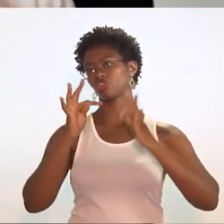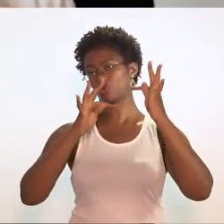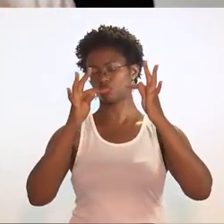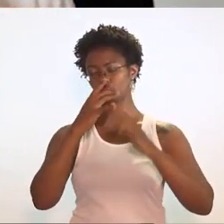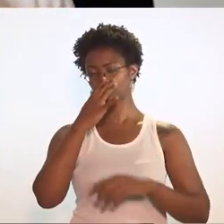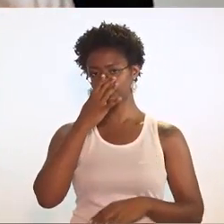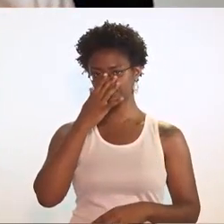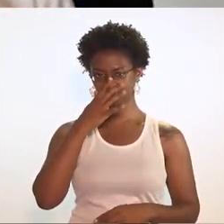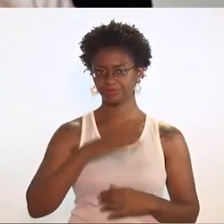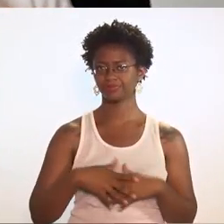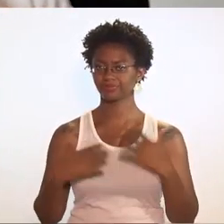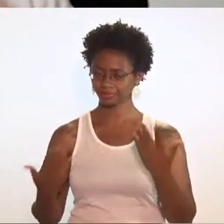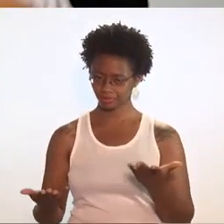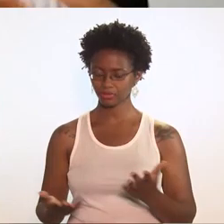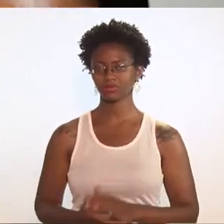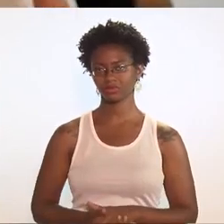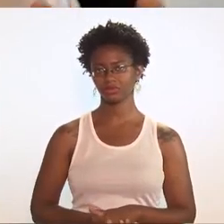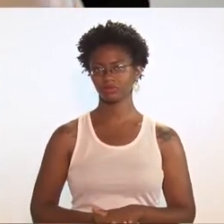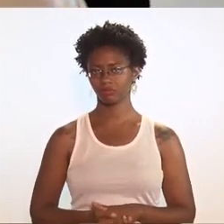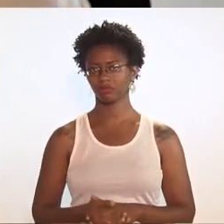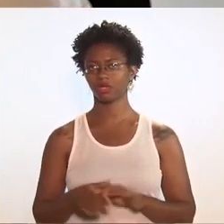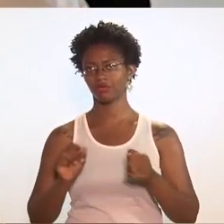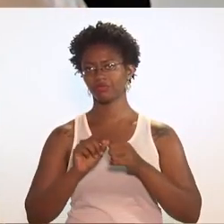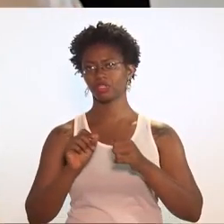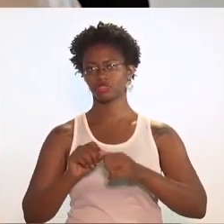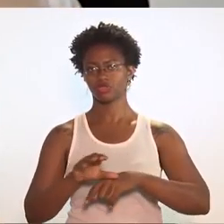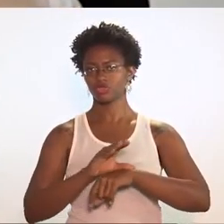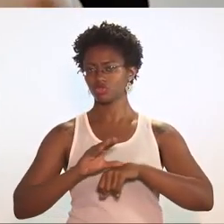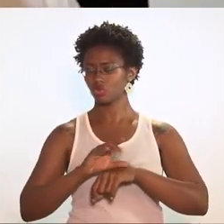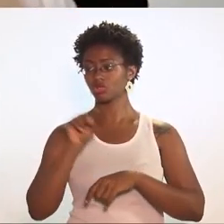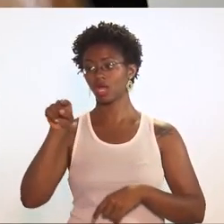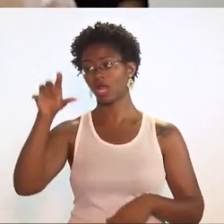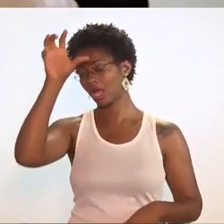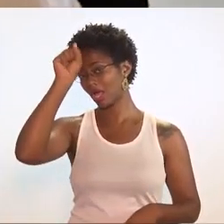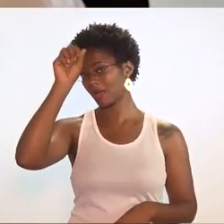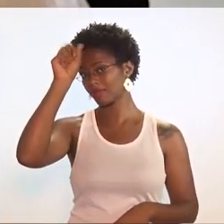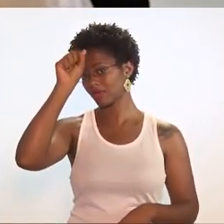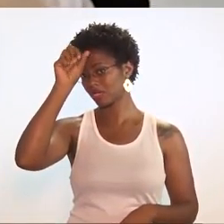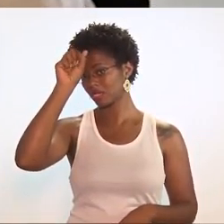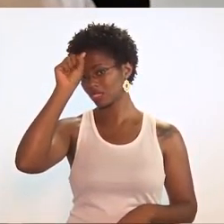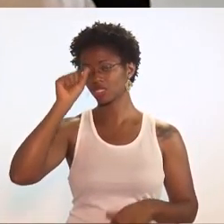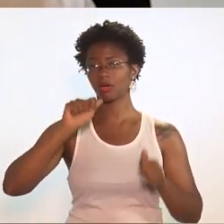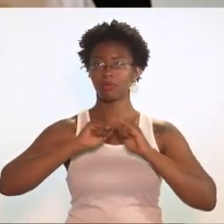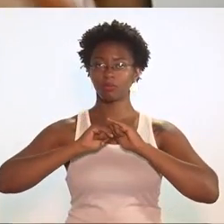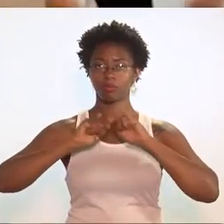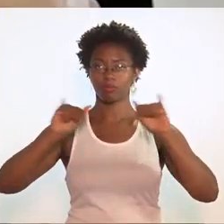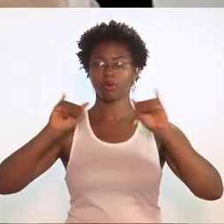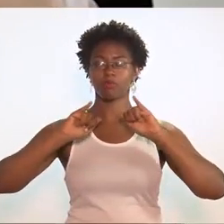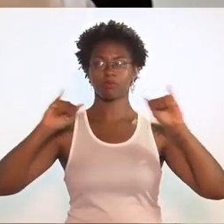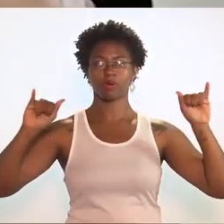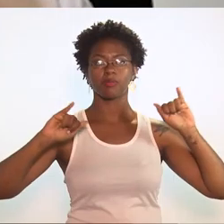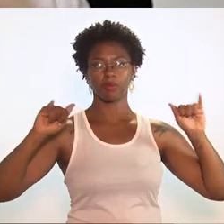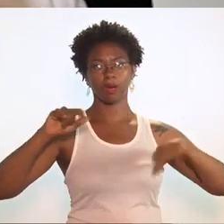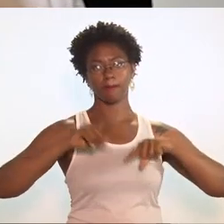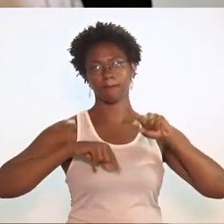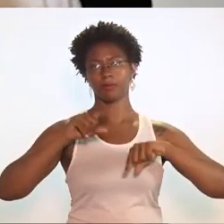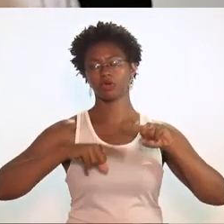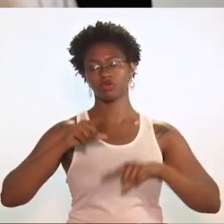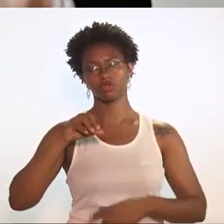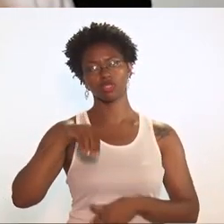né? Nós não nascemos como as novas gerações agora, totalmente, como se diz, dentro